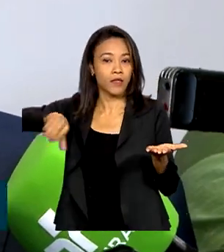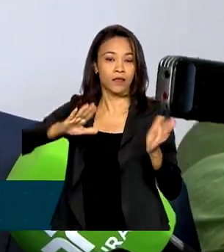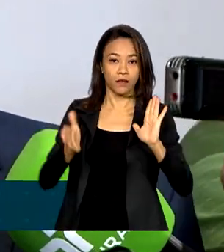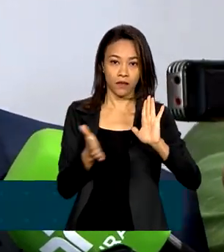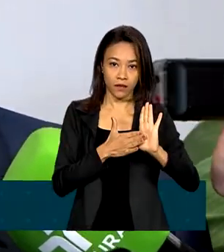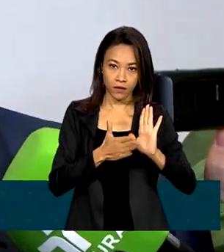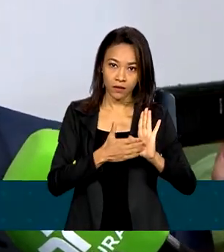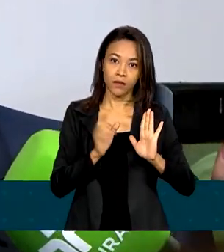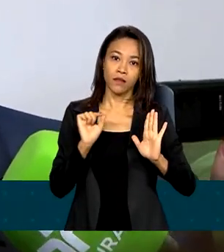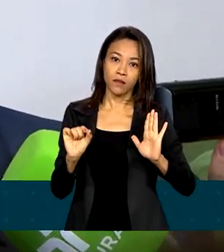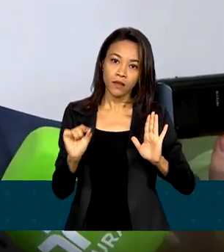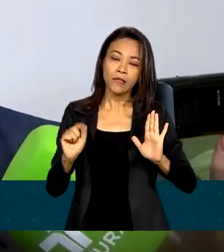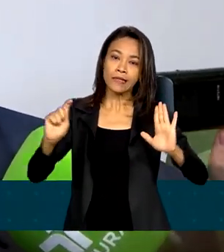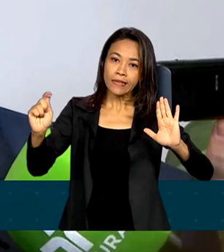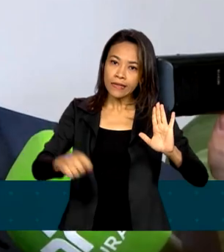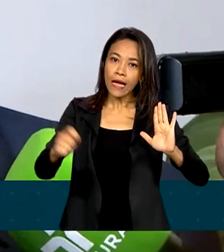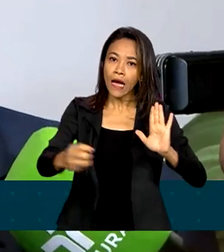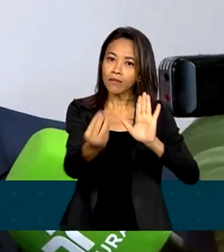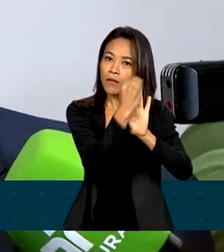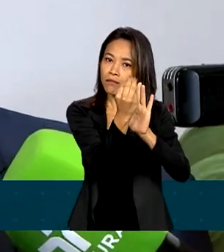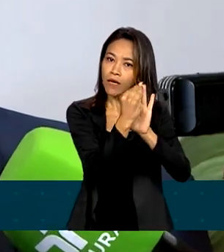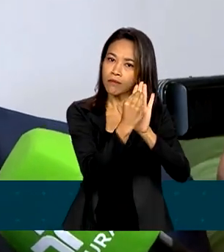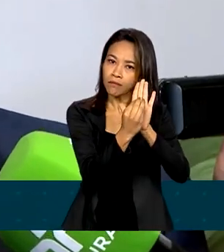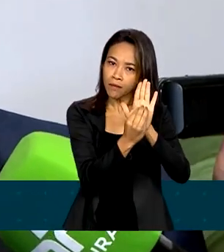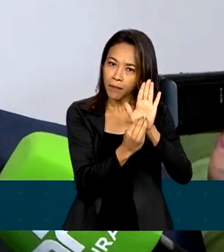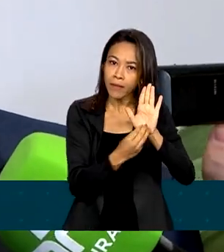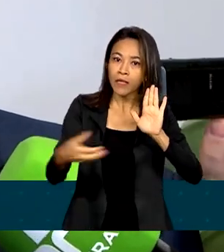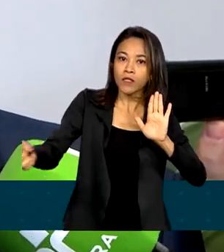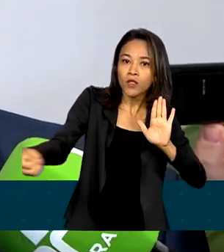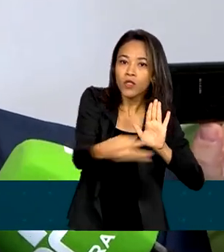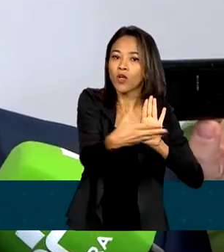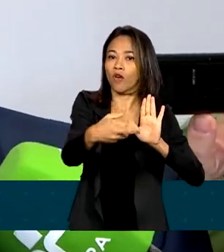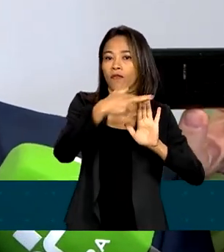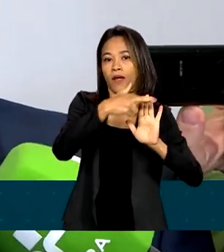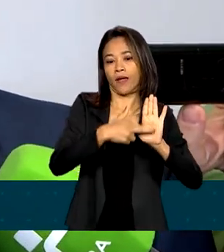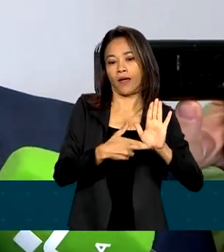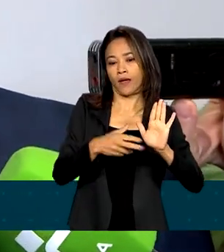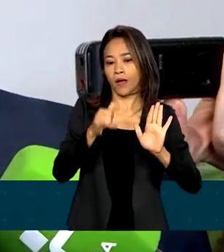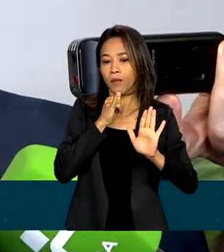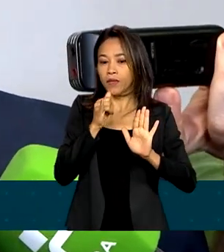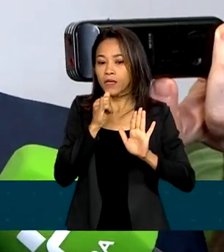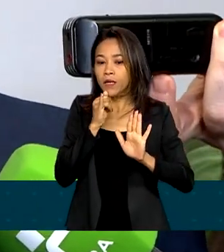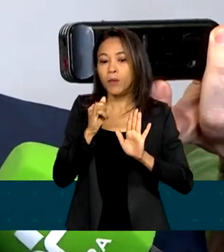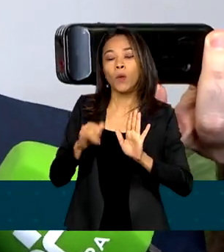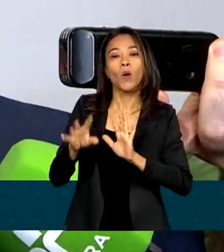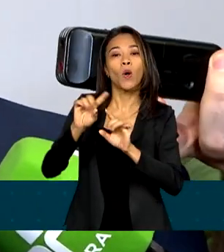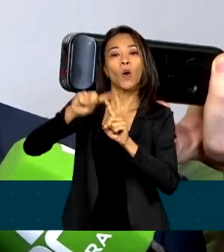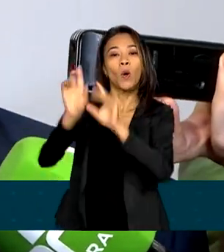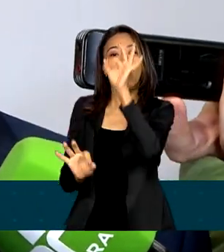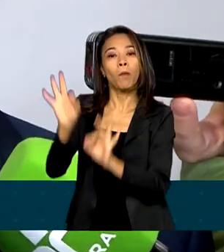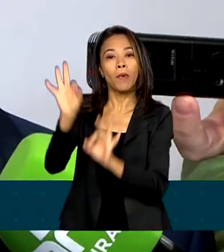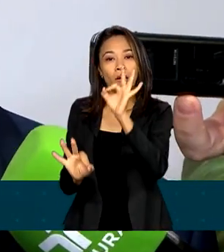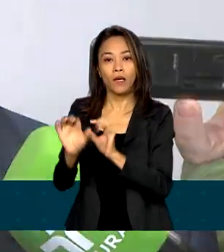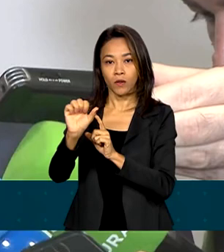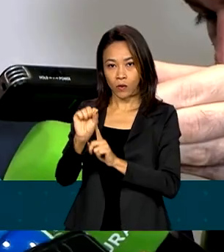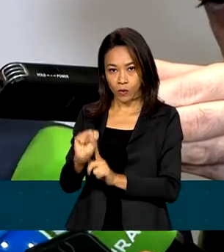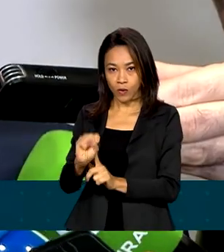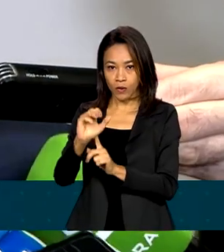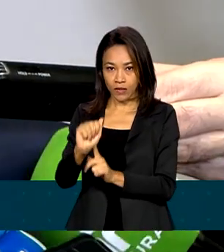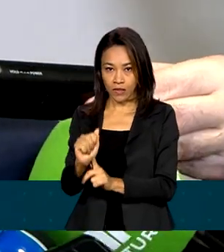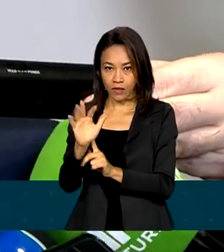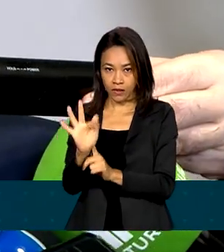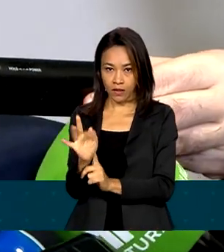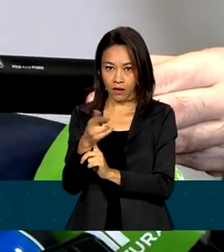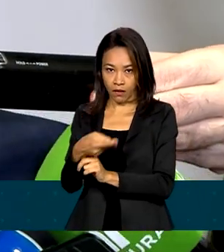que cabem dentro dessa nova regra, como, por exemplo, uma espécie de plano safra para a indústria. Isso